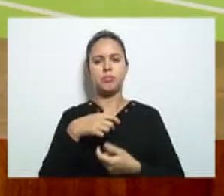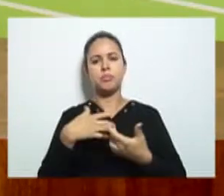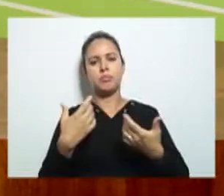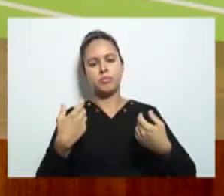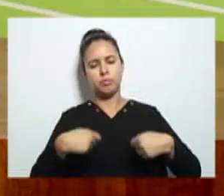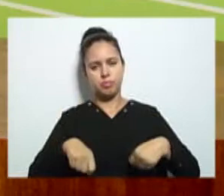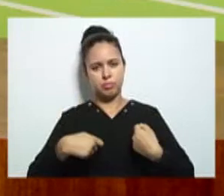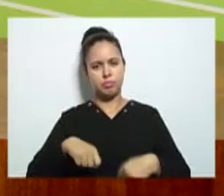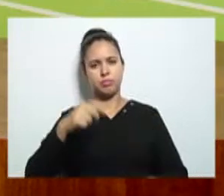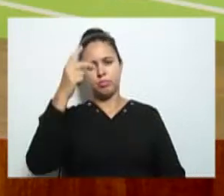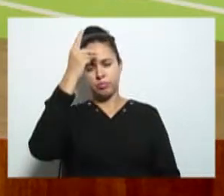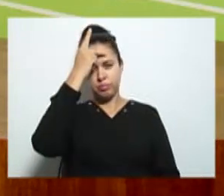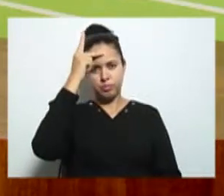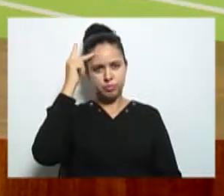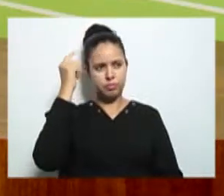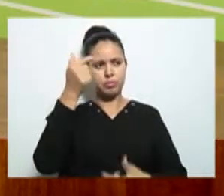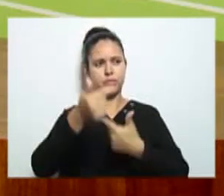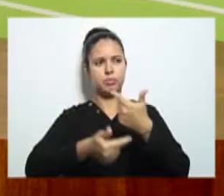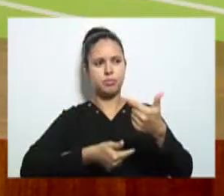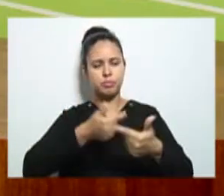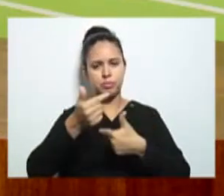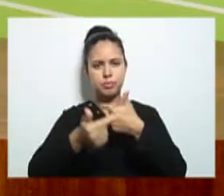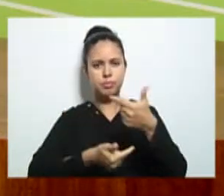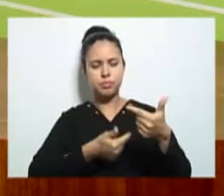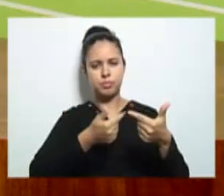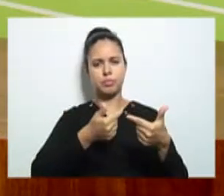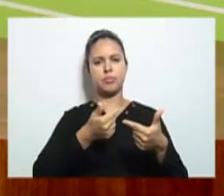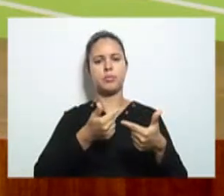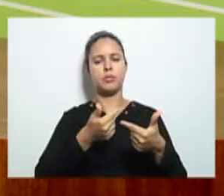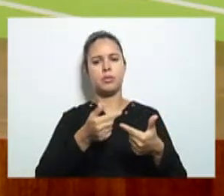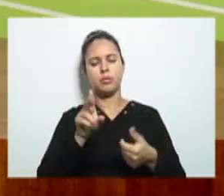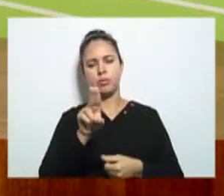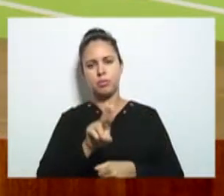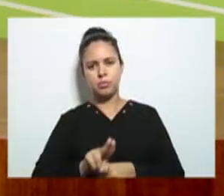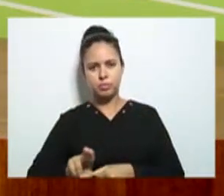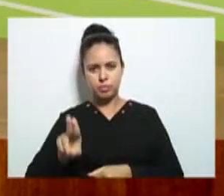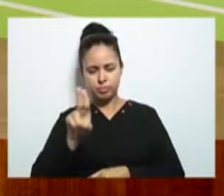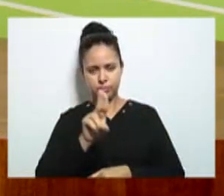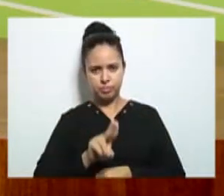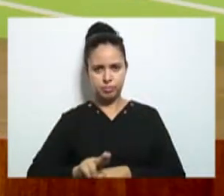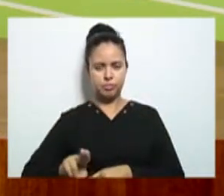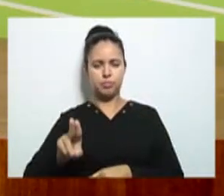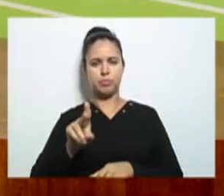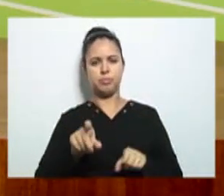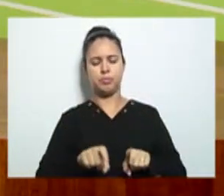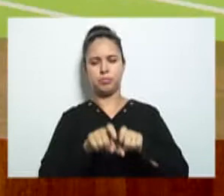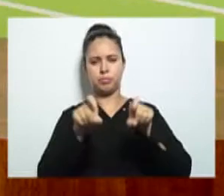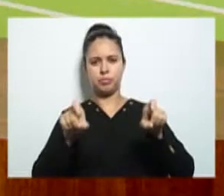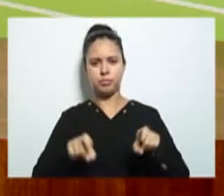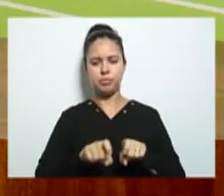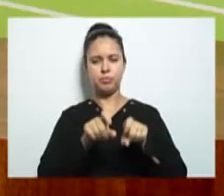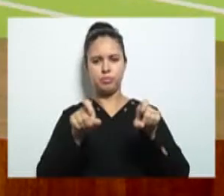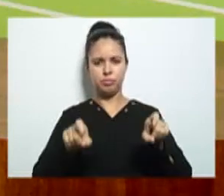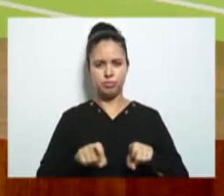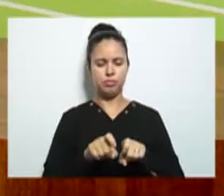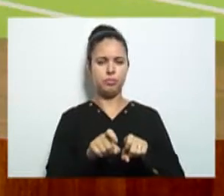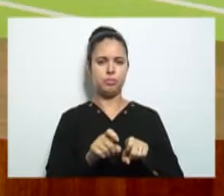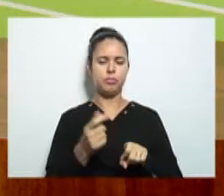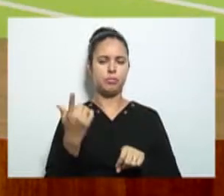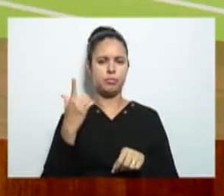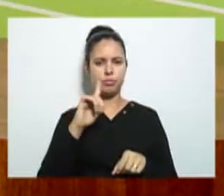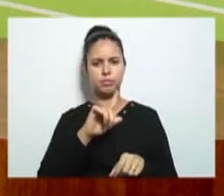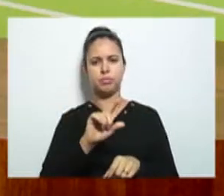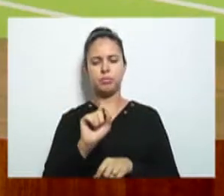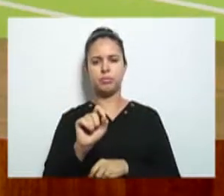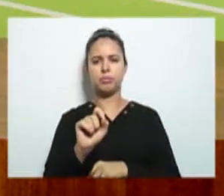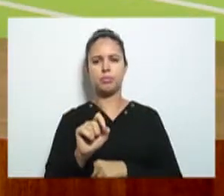e não vai sair informação. Então, eu preciso que esse usuário esteja ali manipulando, né, esse computador para que eu possa,